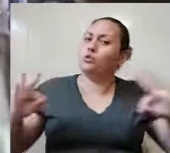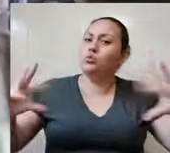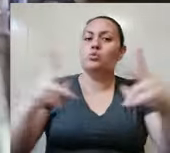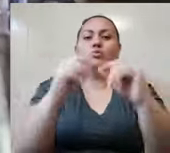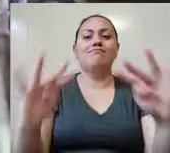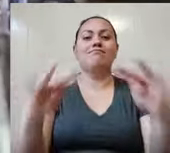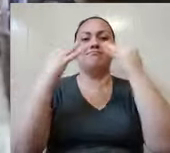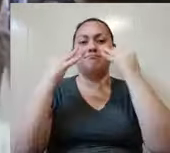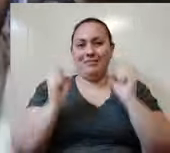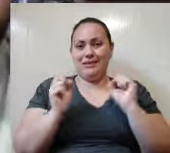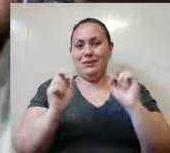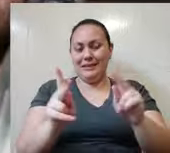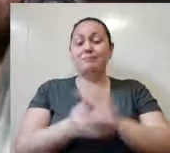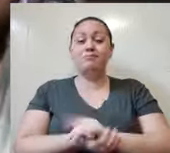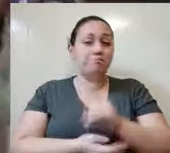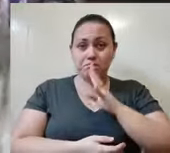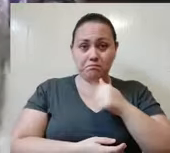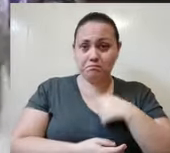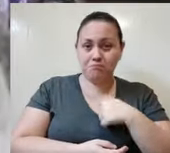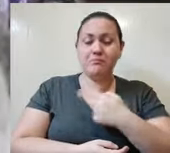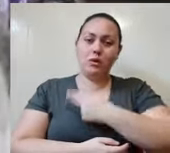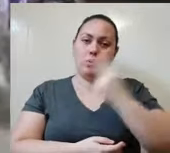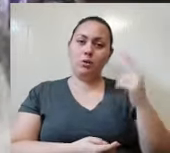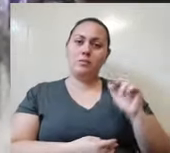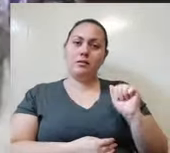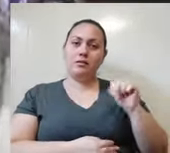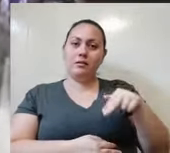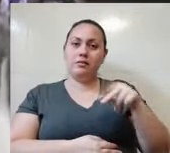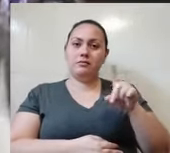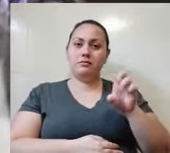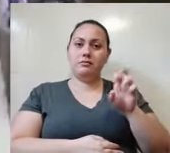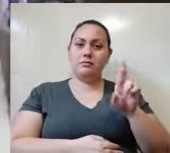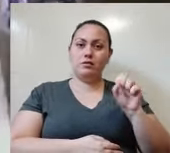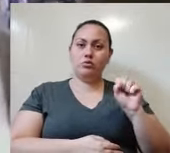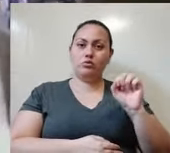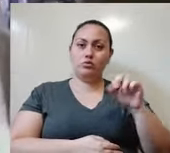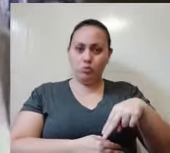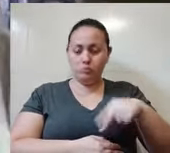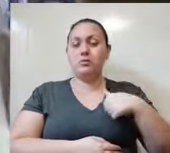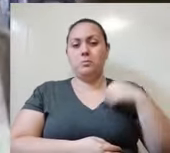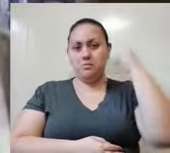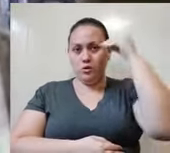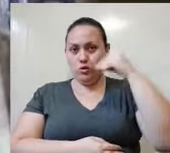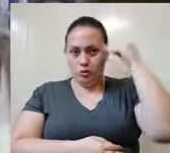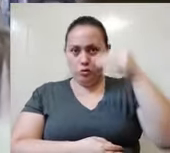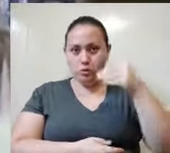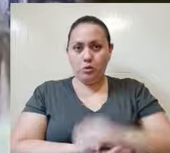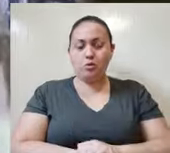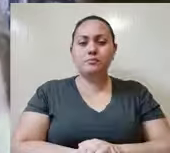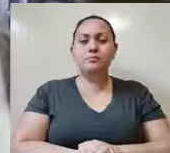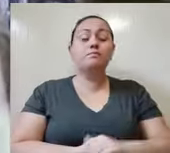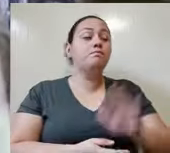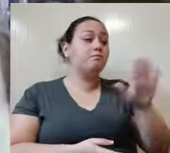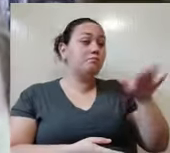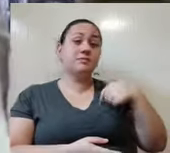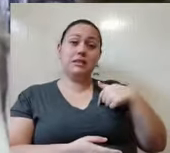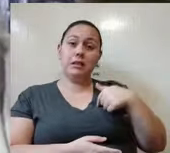possa assistir, né? Para quem não me conhece, eu sou o Anderson, sou psicólogo. Eu Te sou a apresento também,